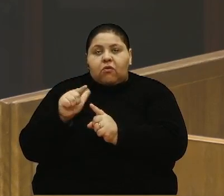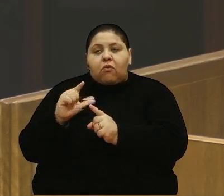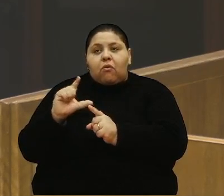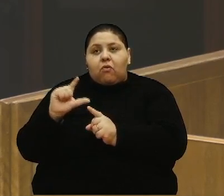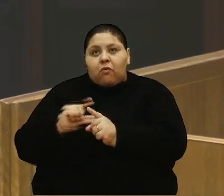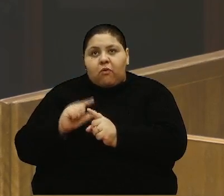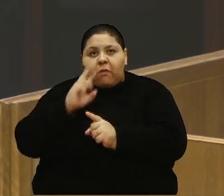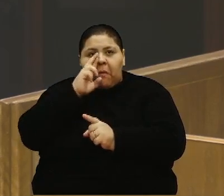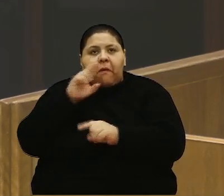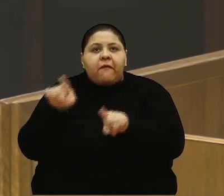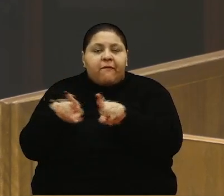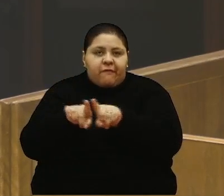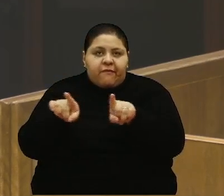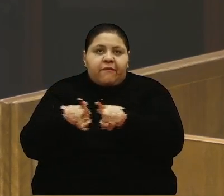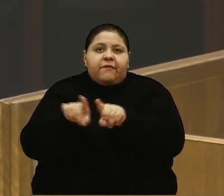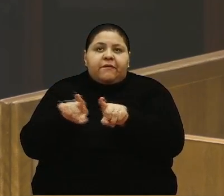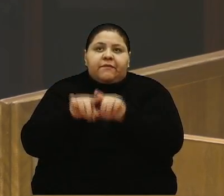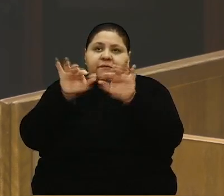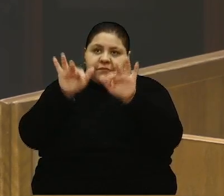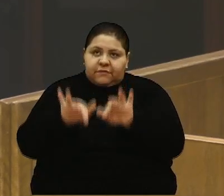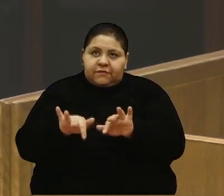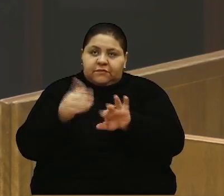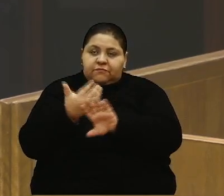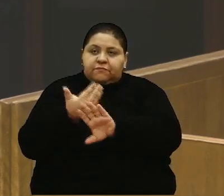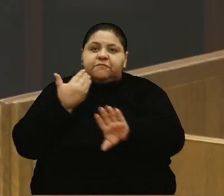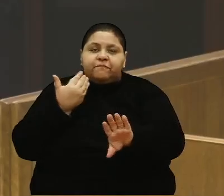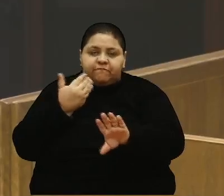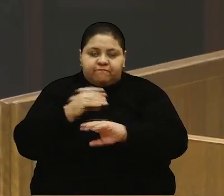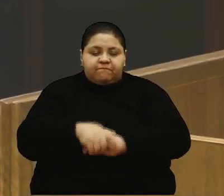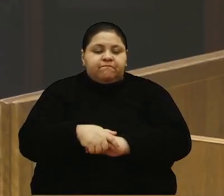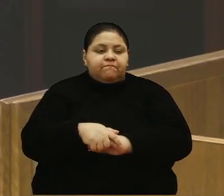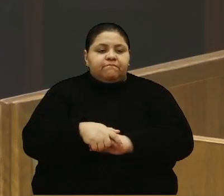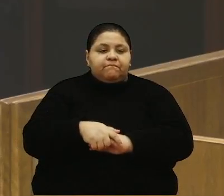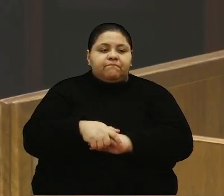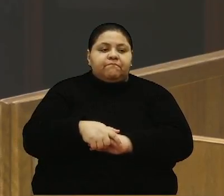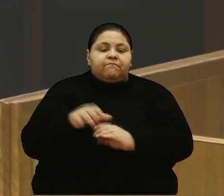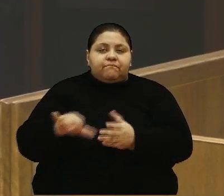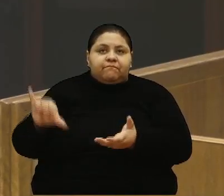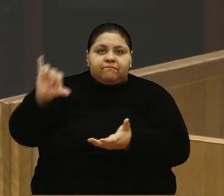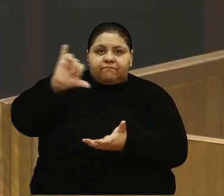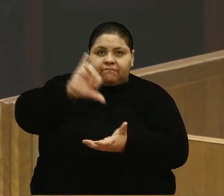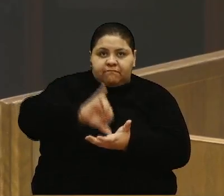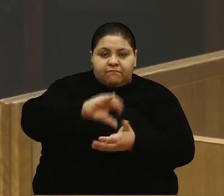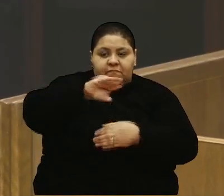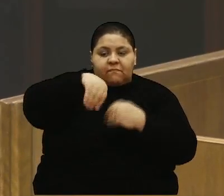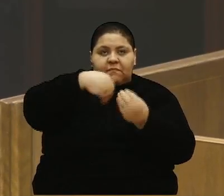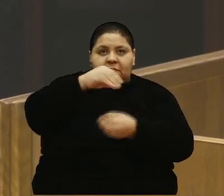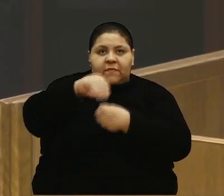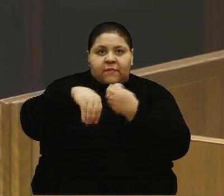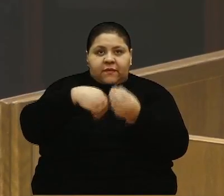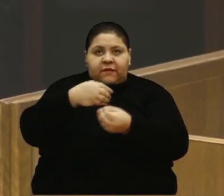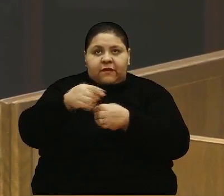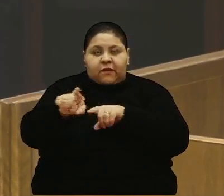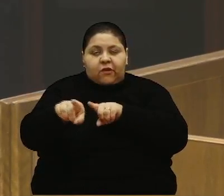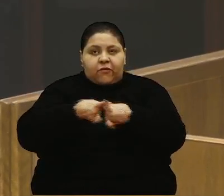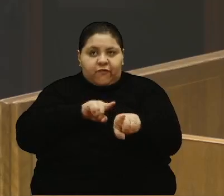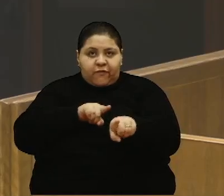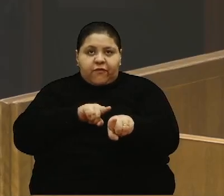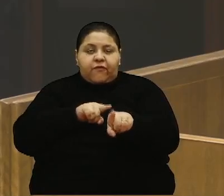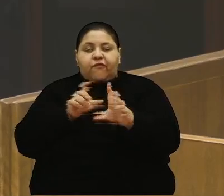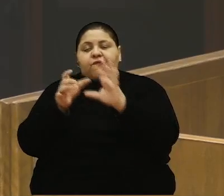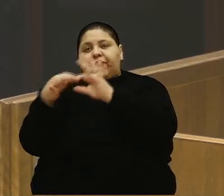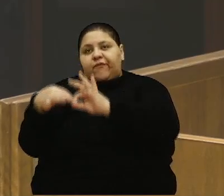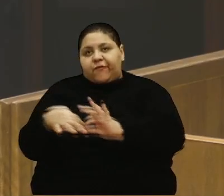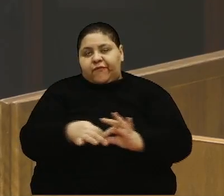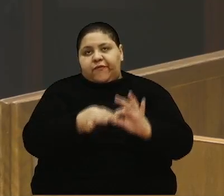risco também serão isentas do licenciamento. A centralização e flexibilização das competências,